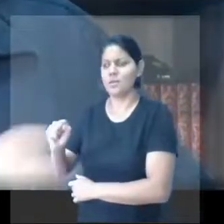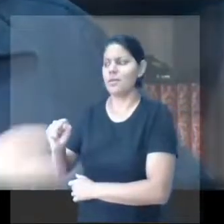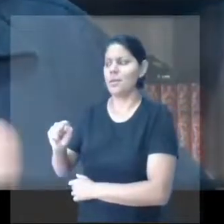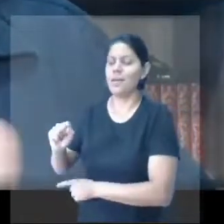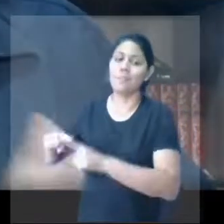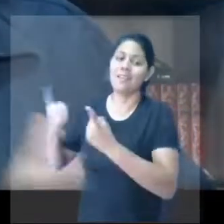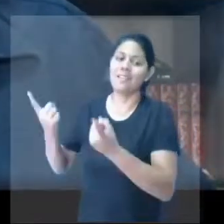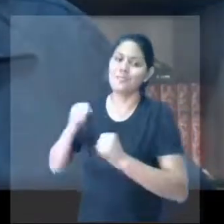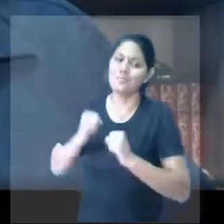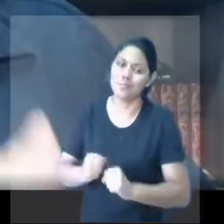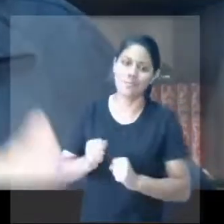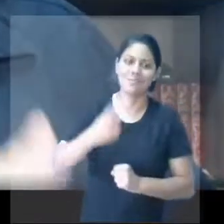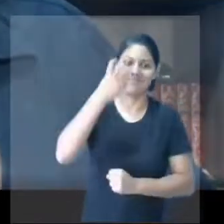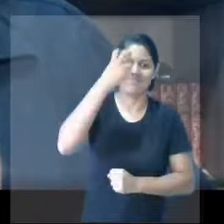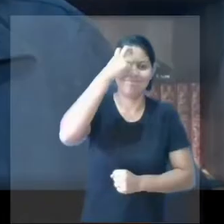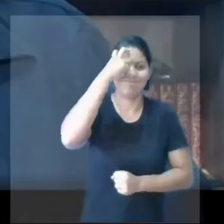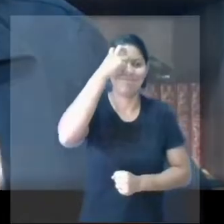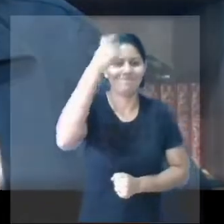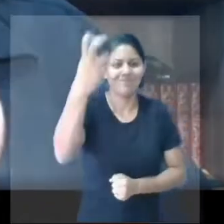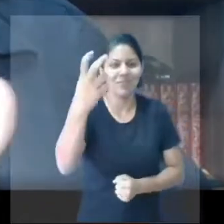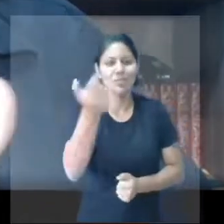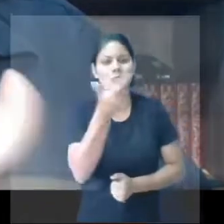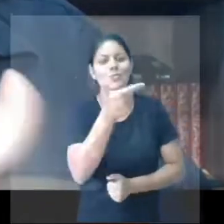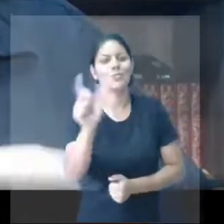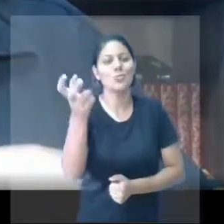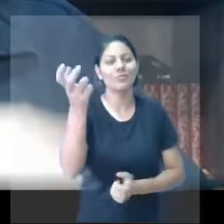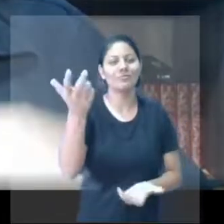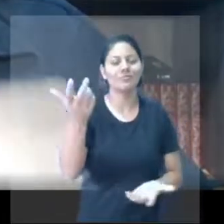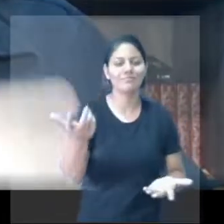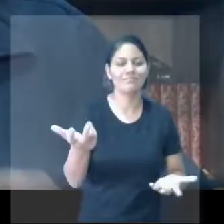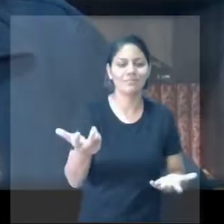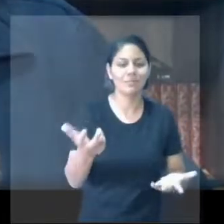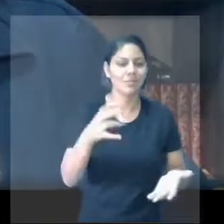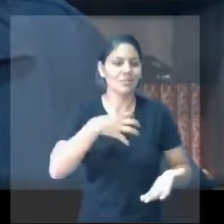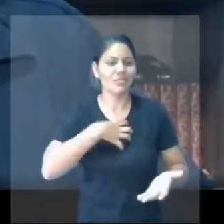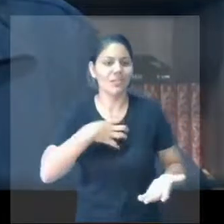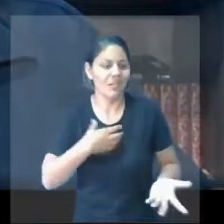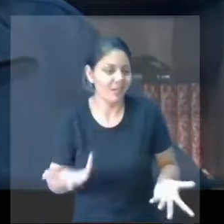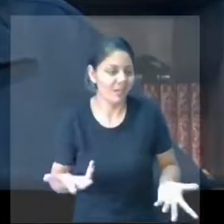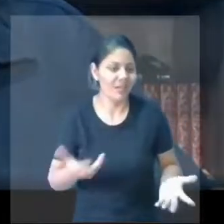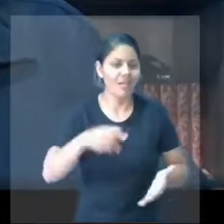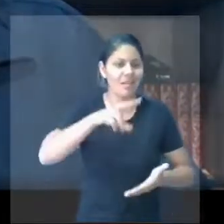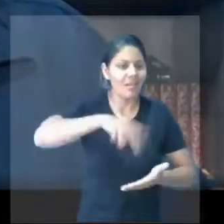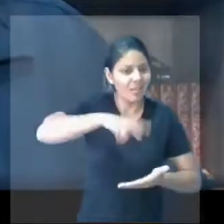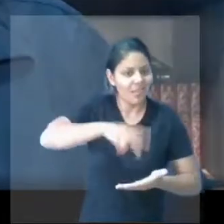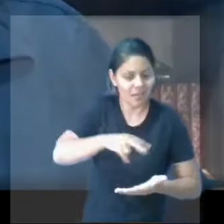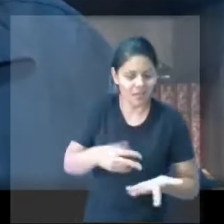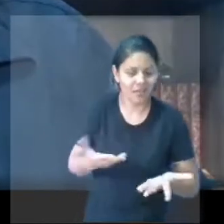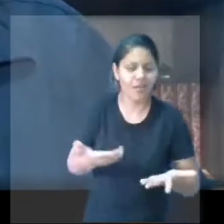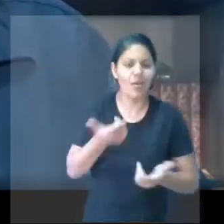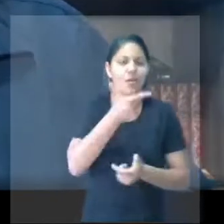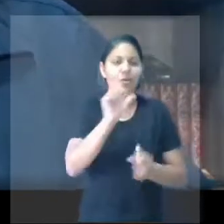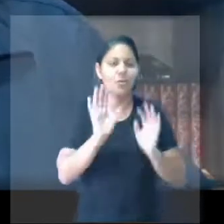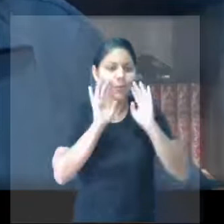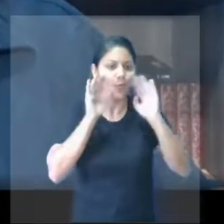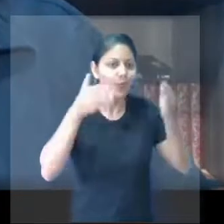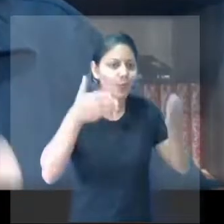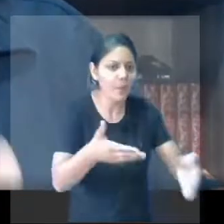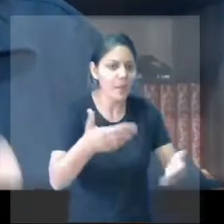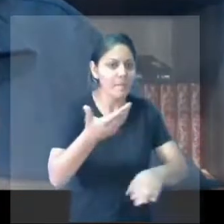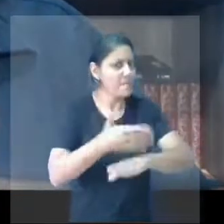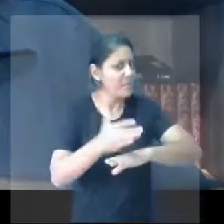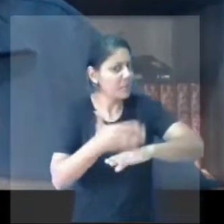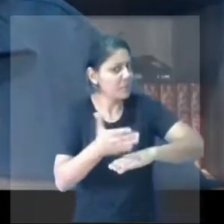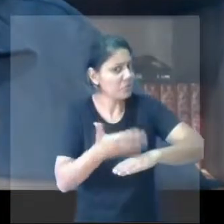posso me tornar mais inteligente lendo uma obra evidentemente focada nisso, uma obra prática. Ou eu